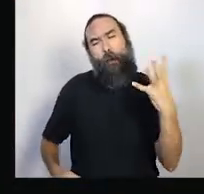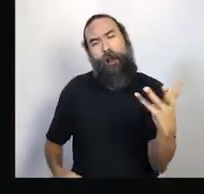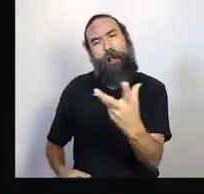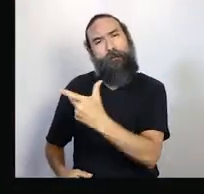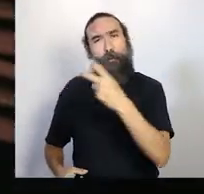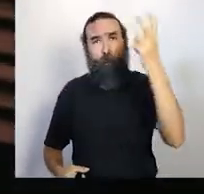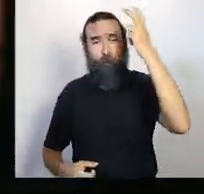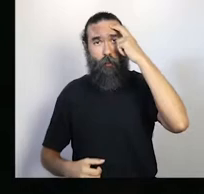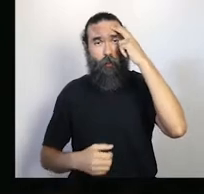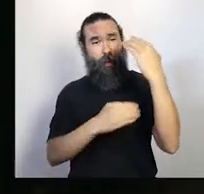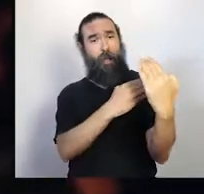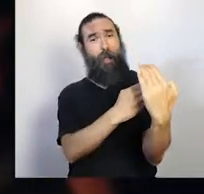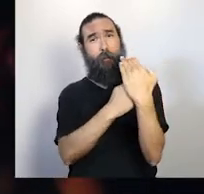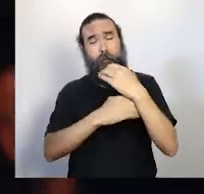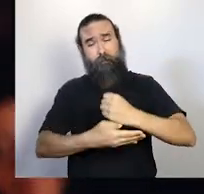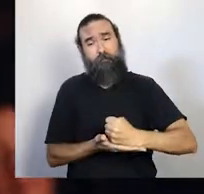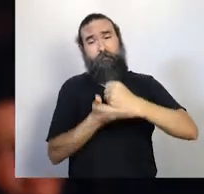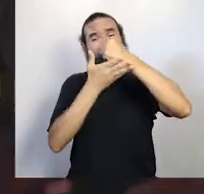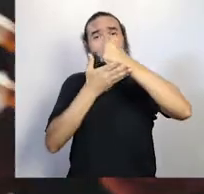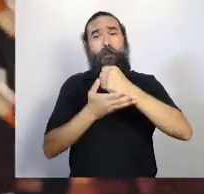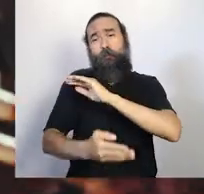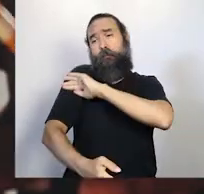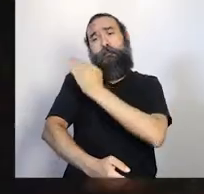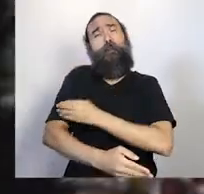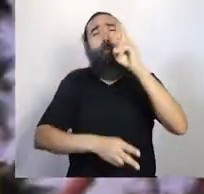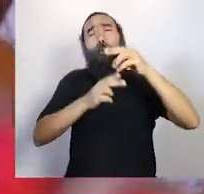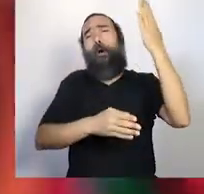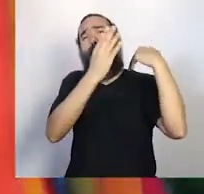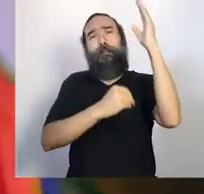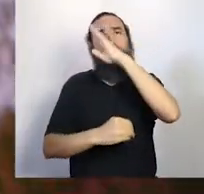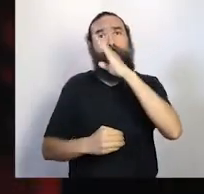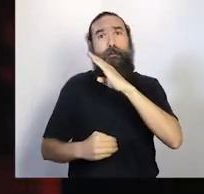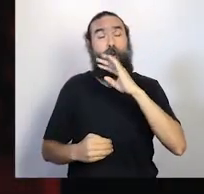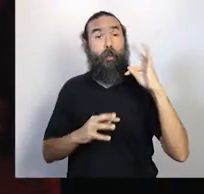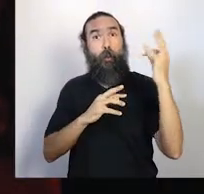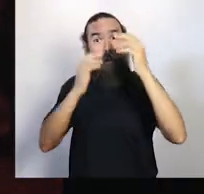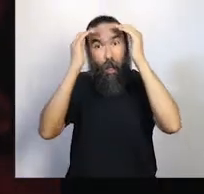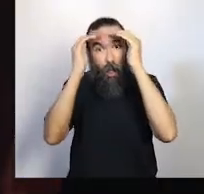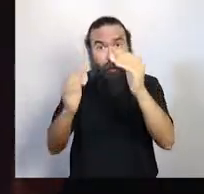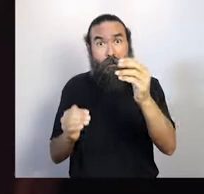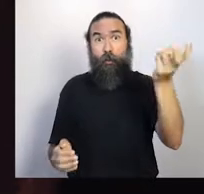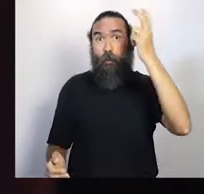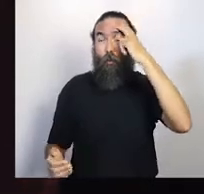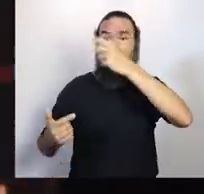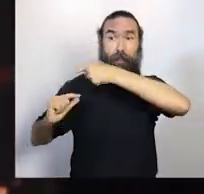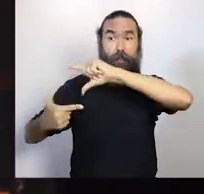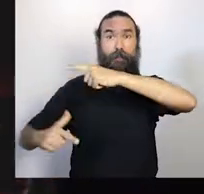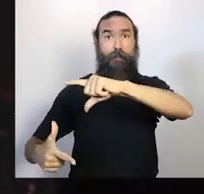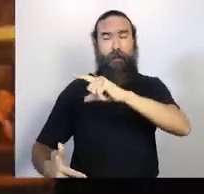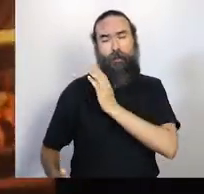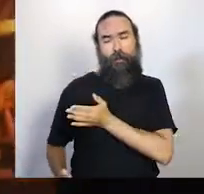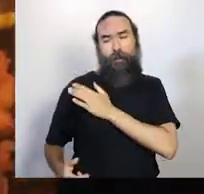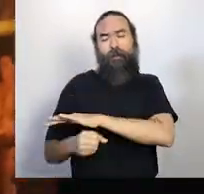cultura passou a ser apoiada e fortalecida como nunca antes nesse país. Os olhos se voltaram à cultura popular e tradicional.